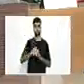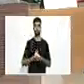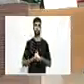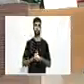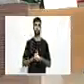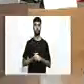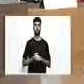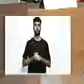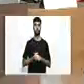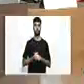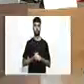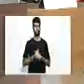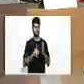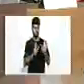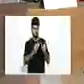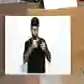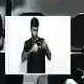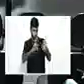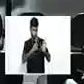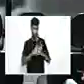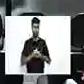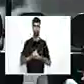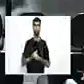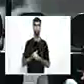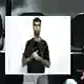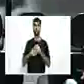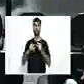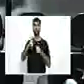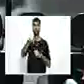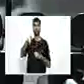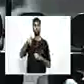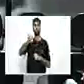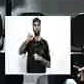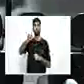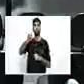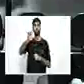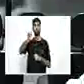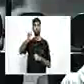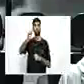Ferreira não vai discutir não professor idelmino